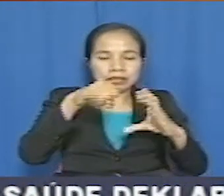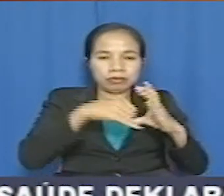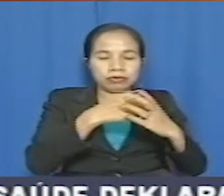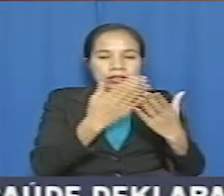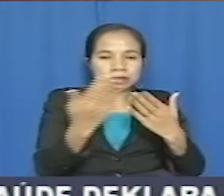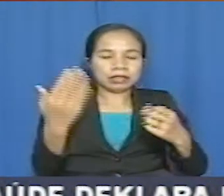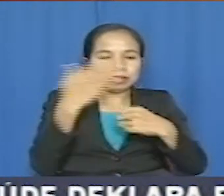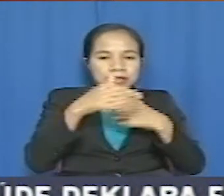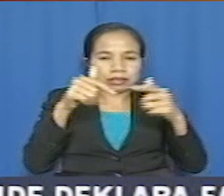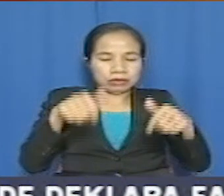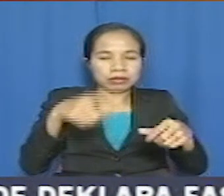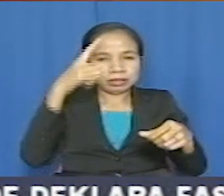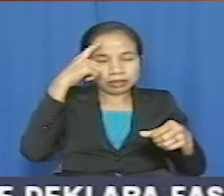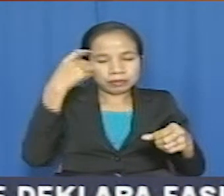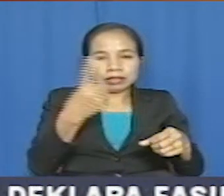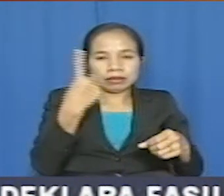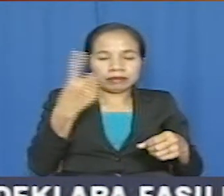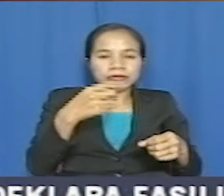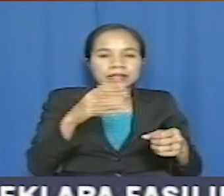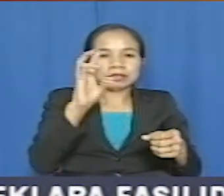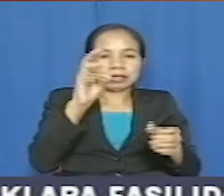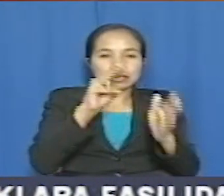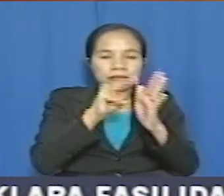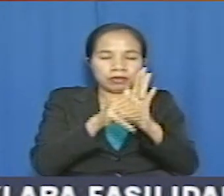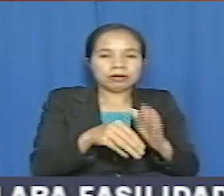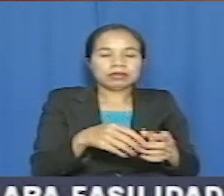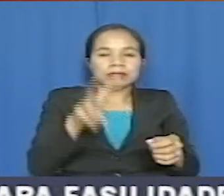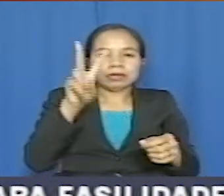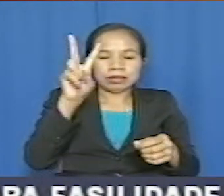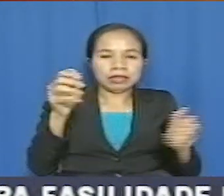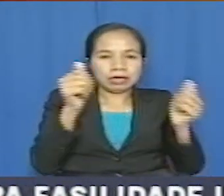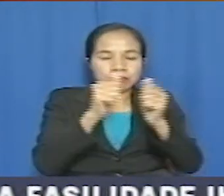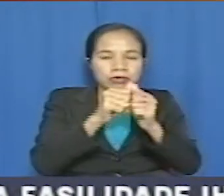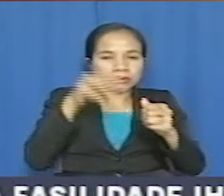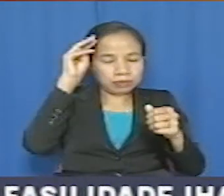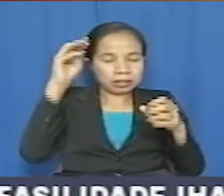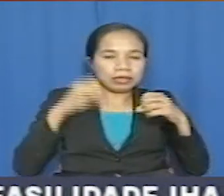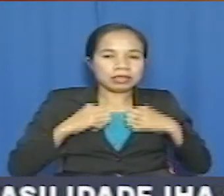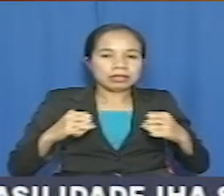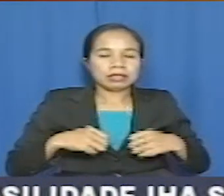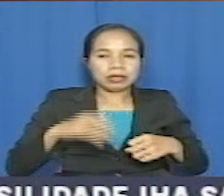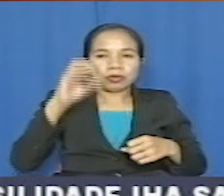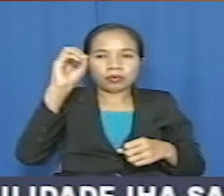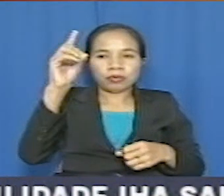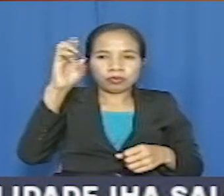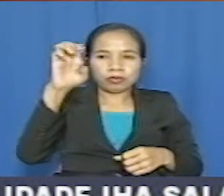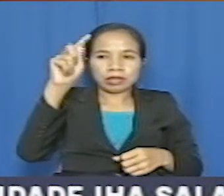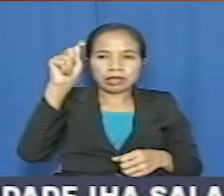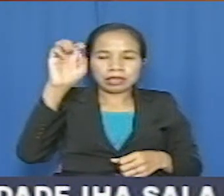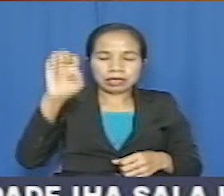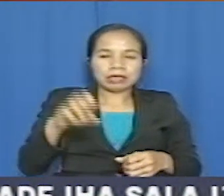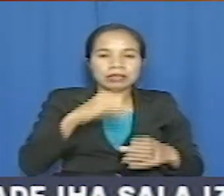arrailaram. Tamba nesse na fata em segmento 7 minutos badala rua, hamuto com ministra saúde Odete Freitas Belo,